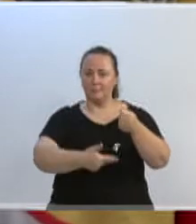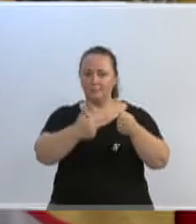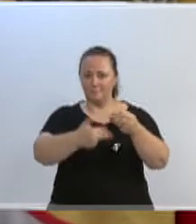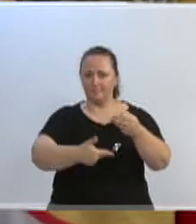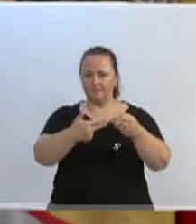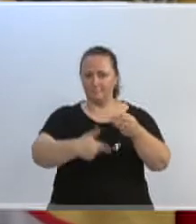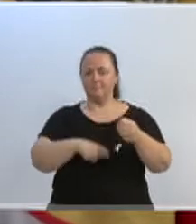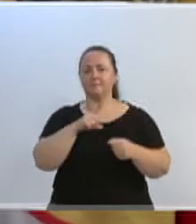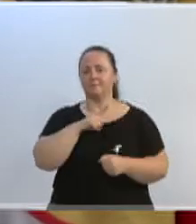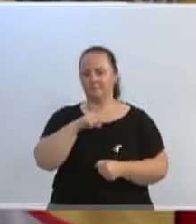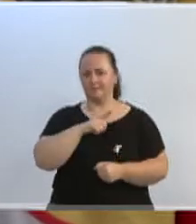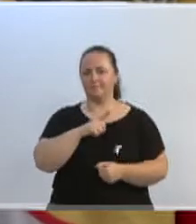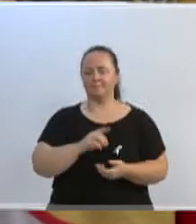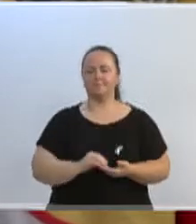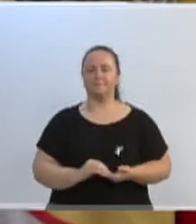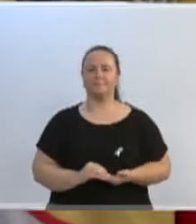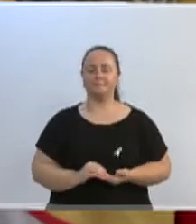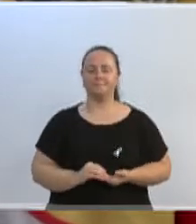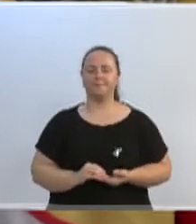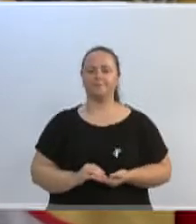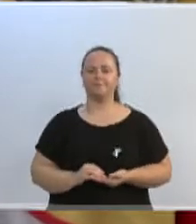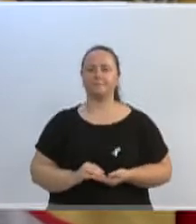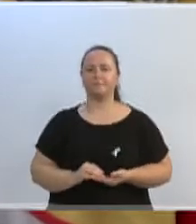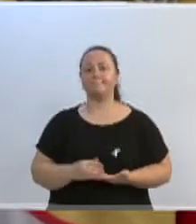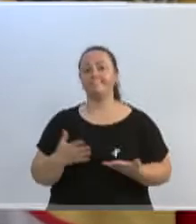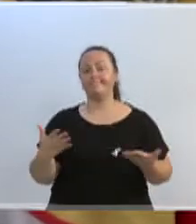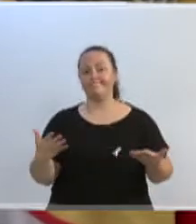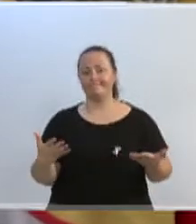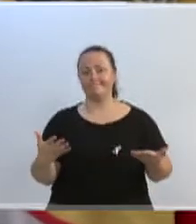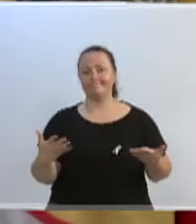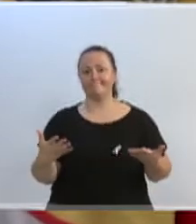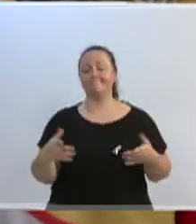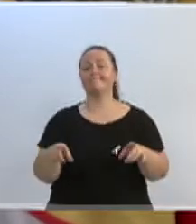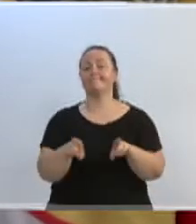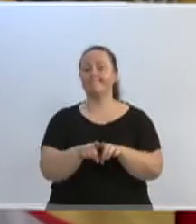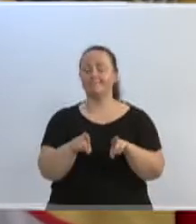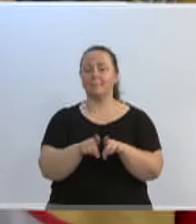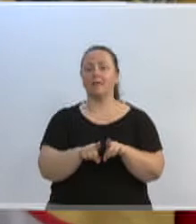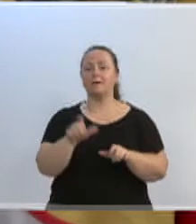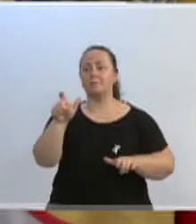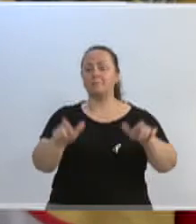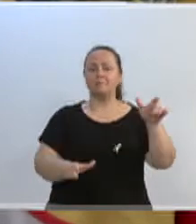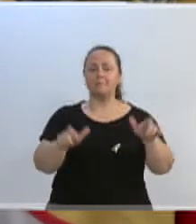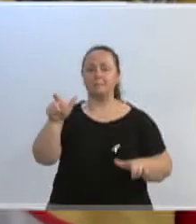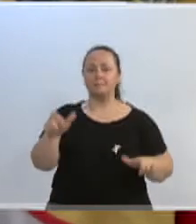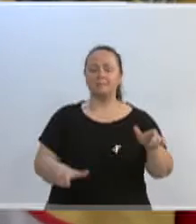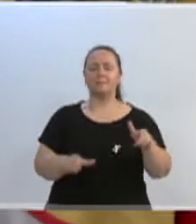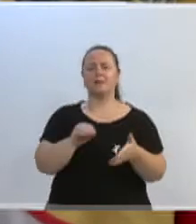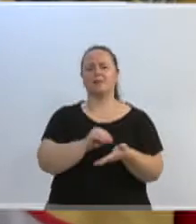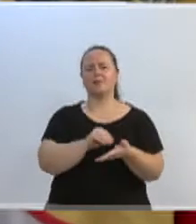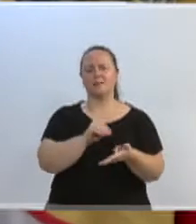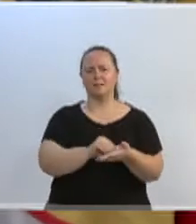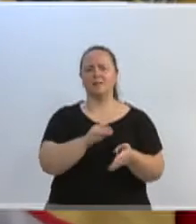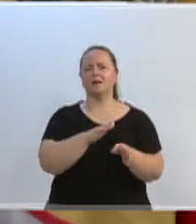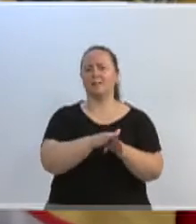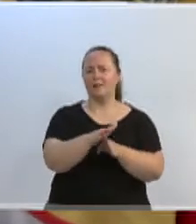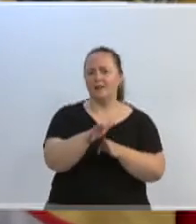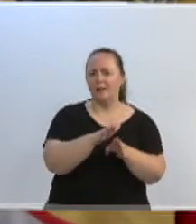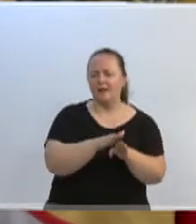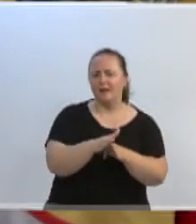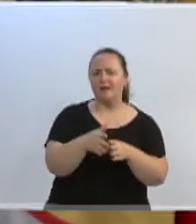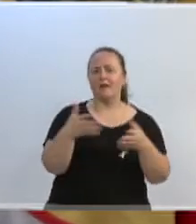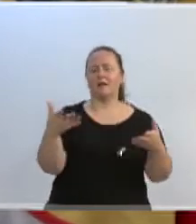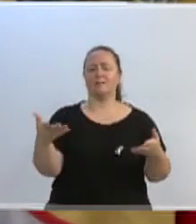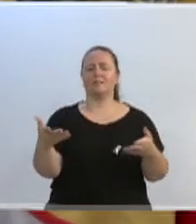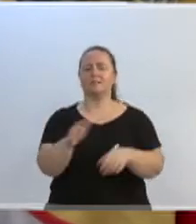avanço. Mas nós temos também, em contraponto, pessoas que, por falta de orientação, por falta de